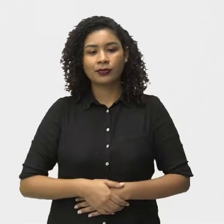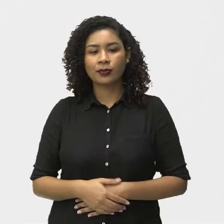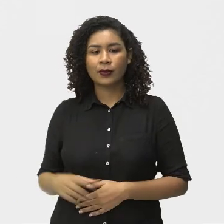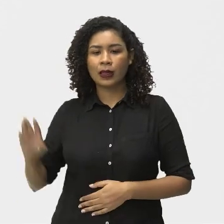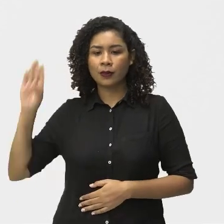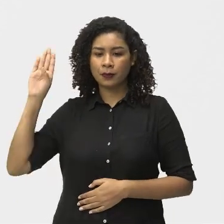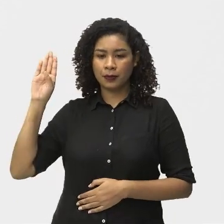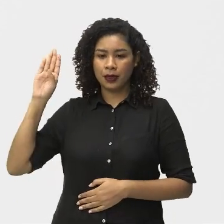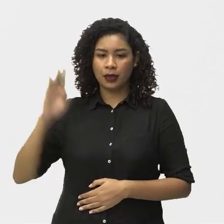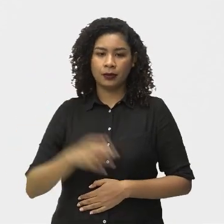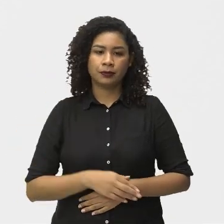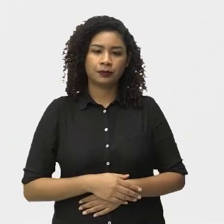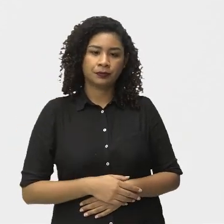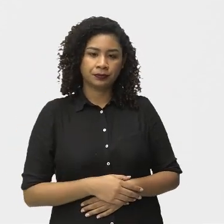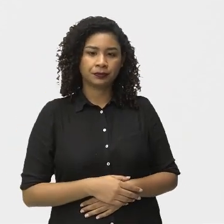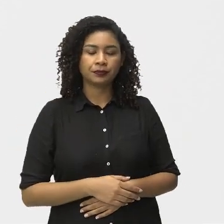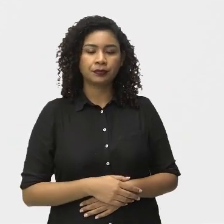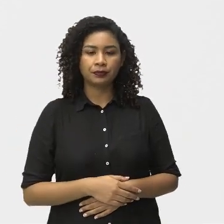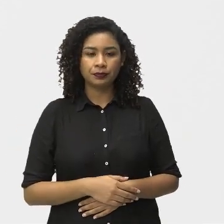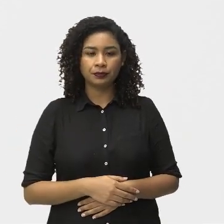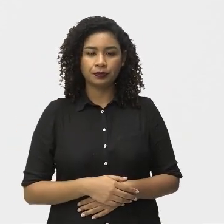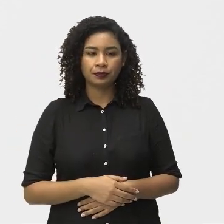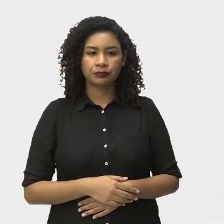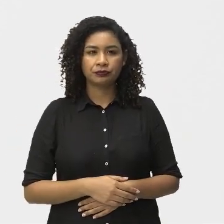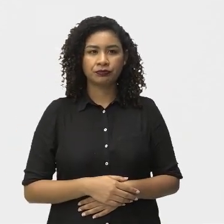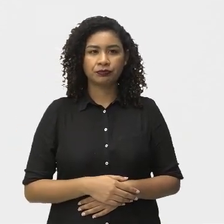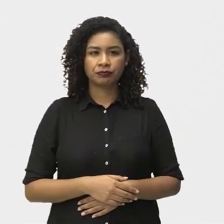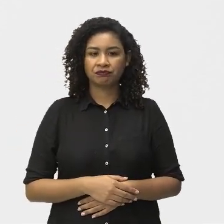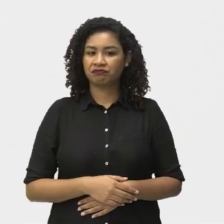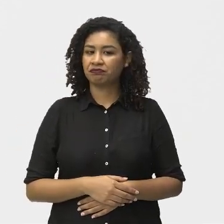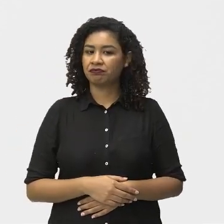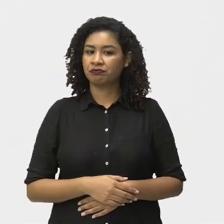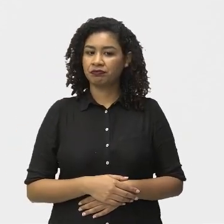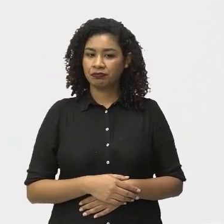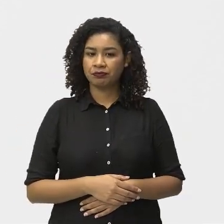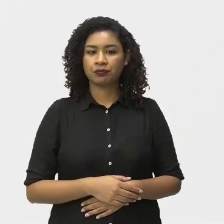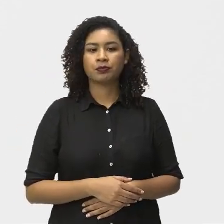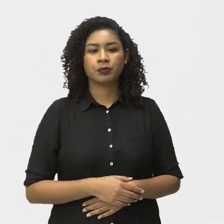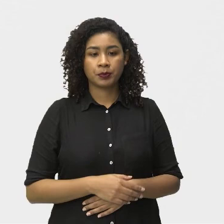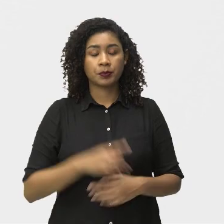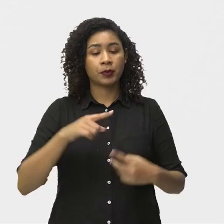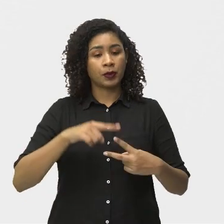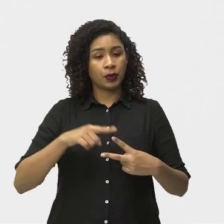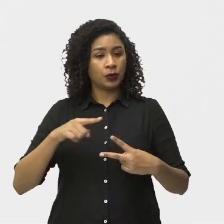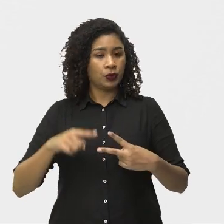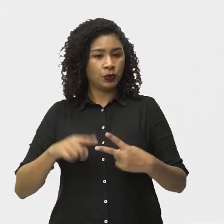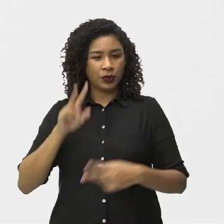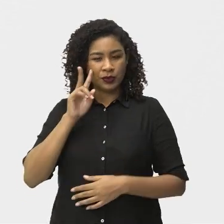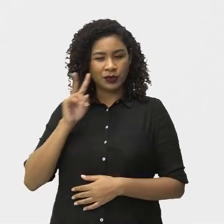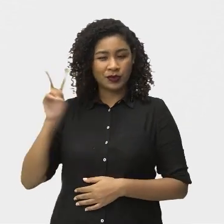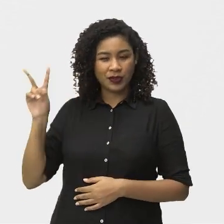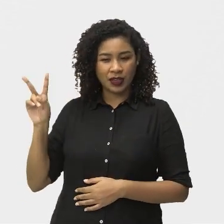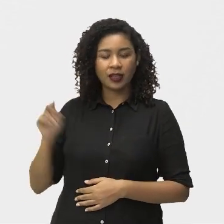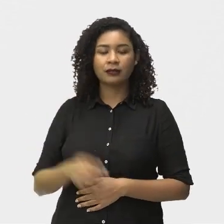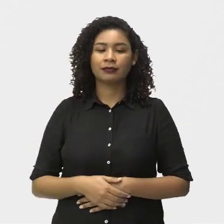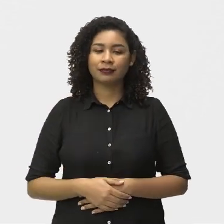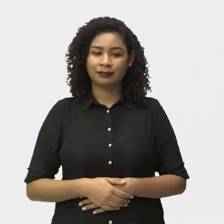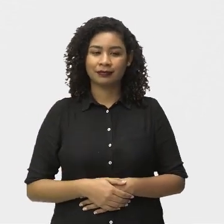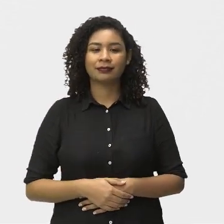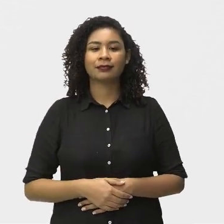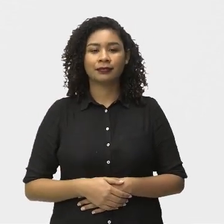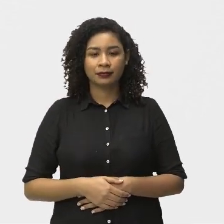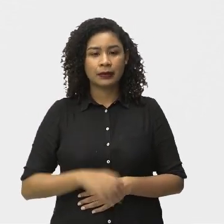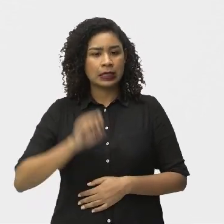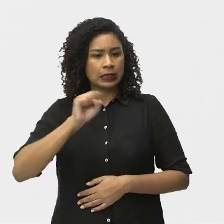B, próstata e glândulas bulbo-uretrais, né? Também são duas glândulas, olha aí, vão participar